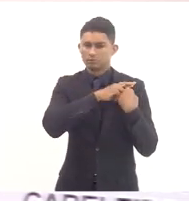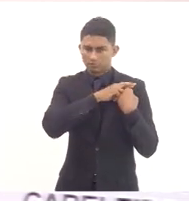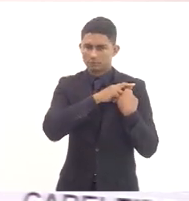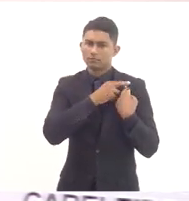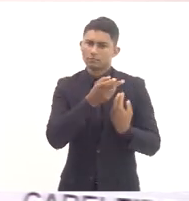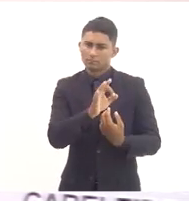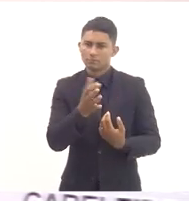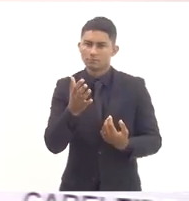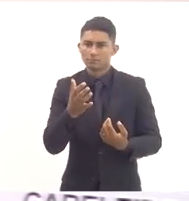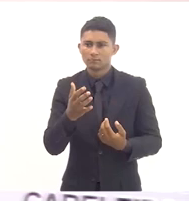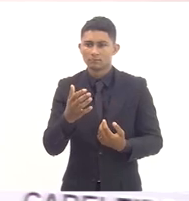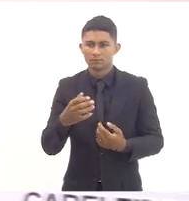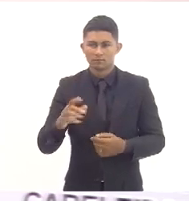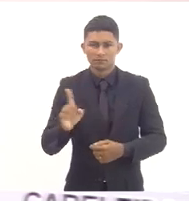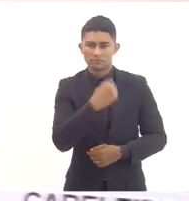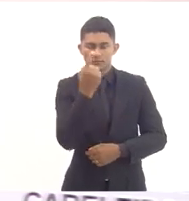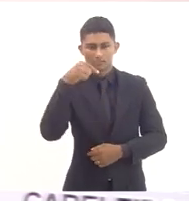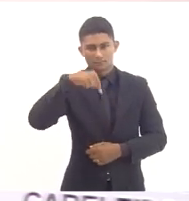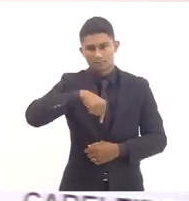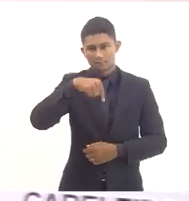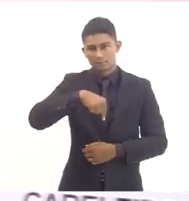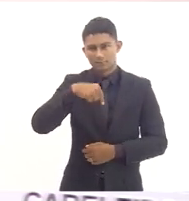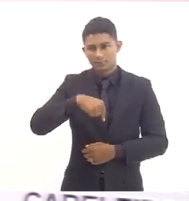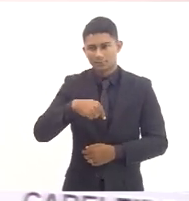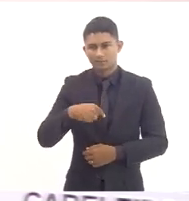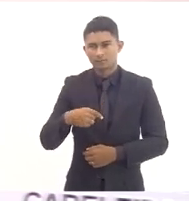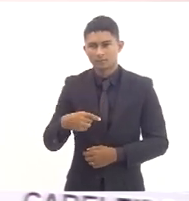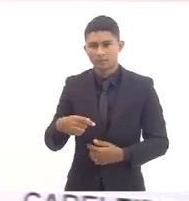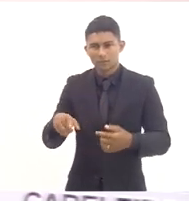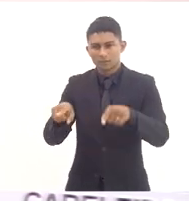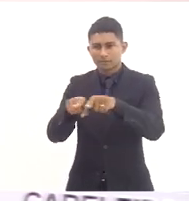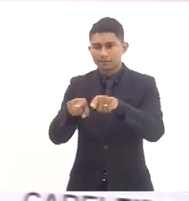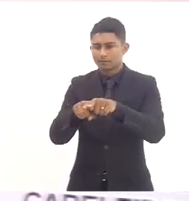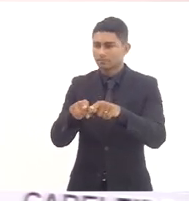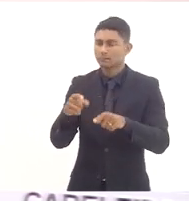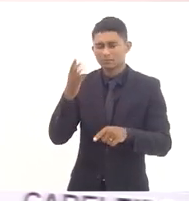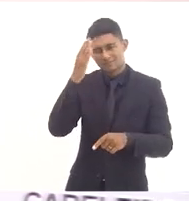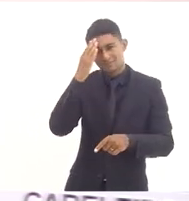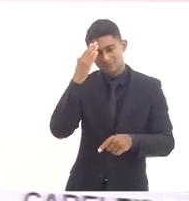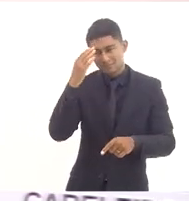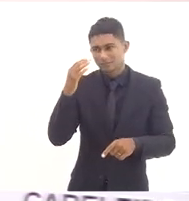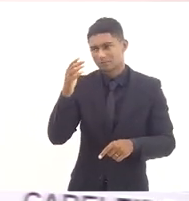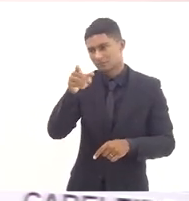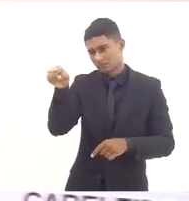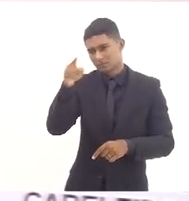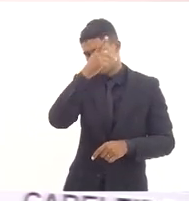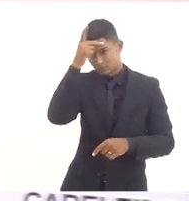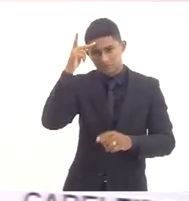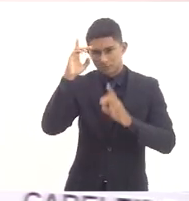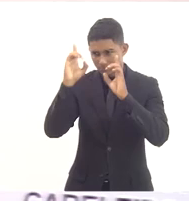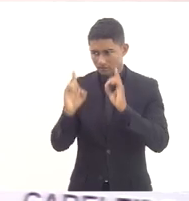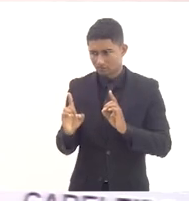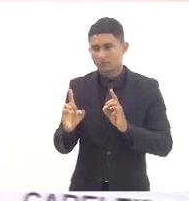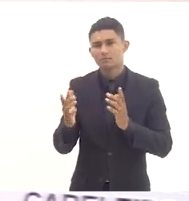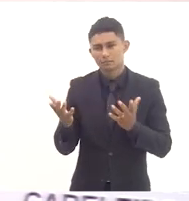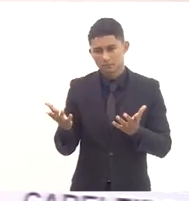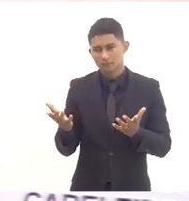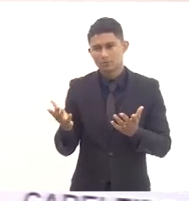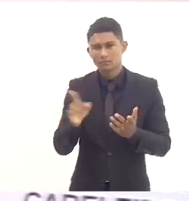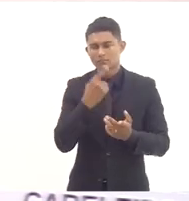que está do lado de cá o sendo também um igual a a participar